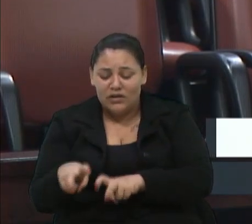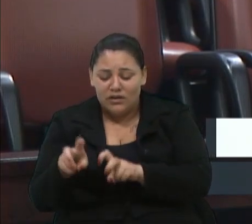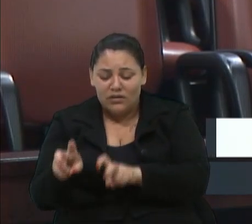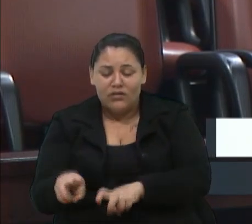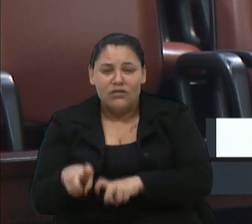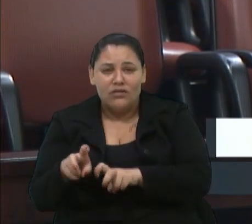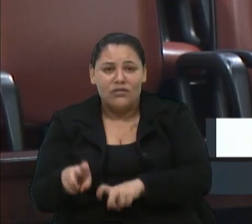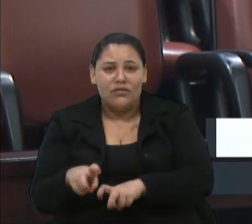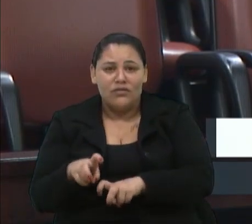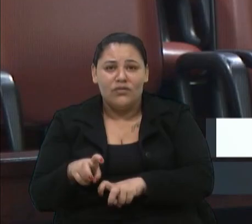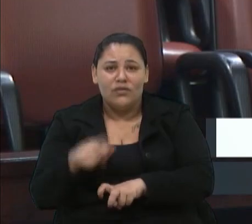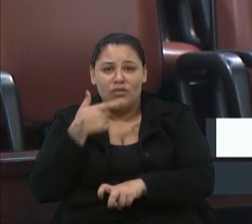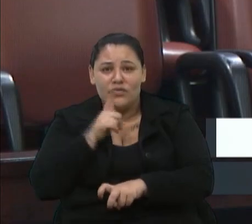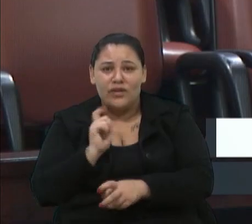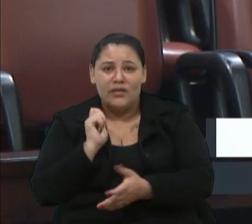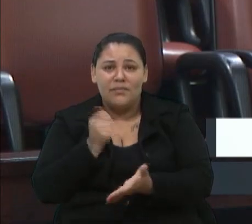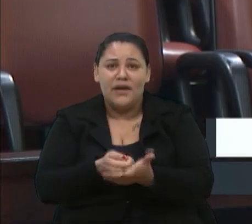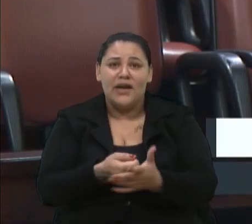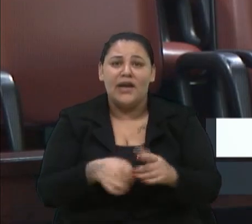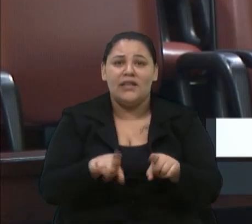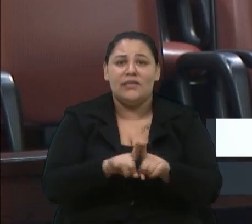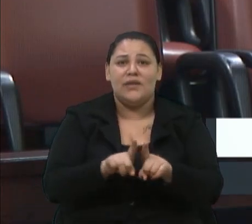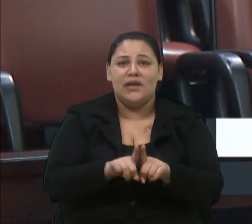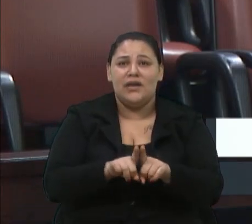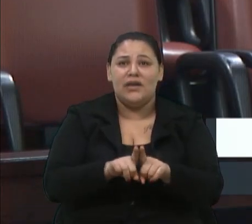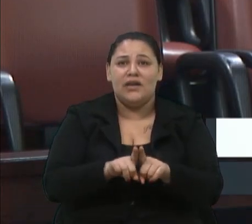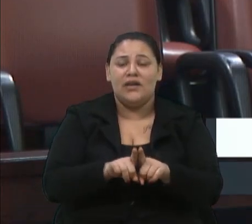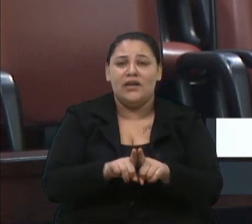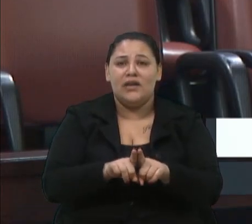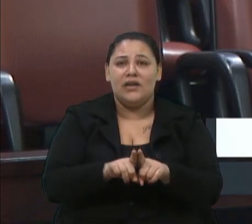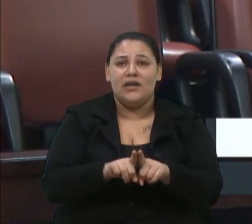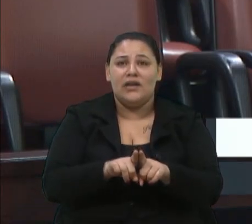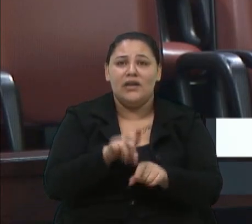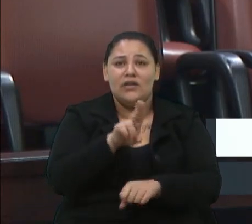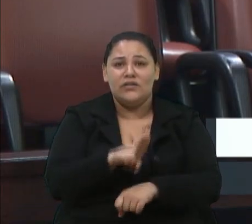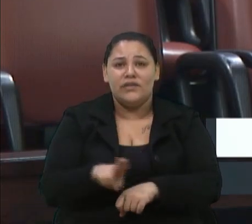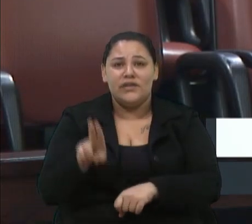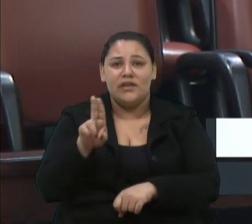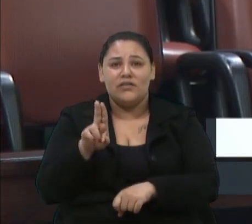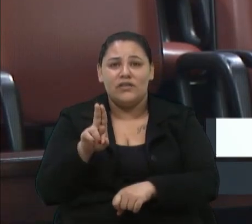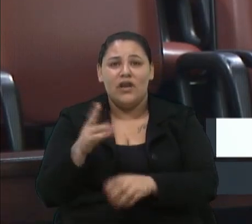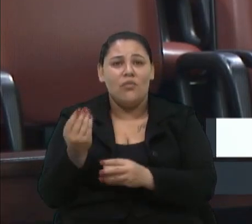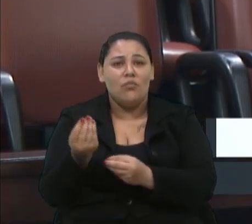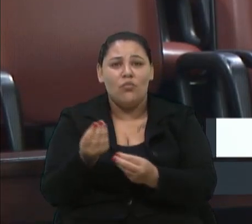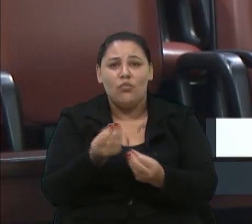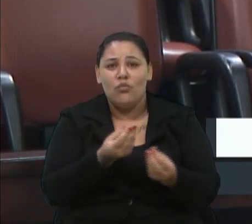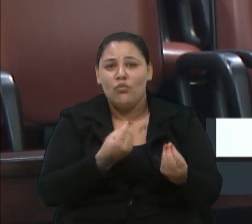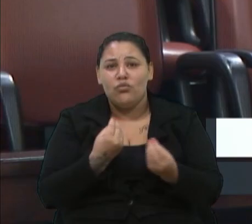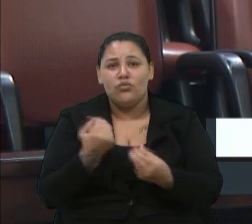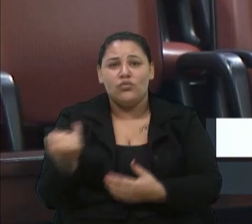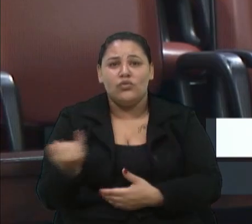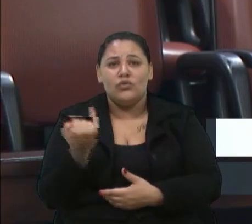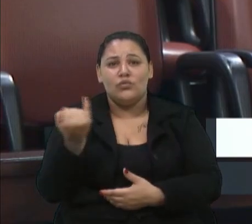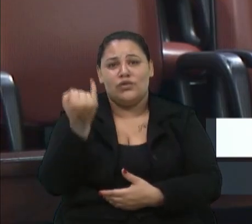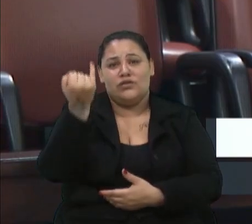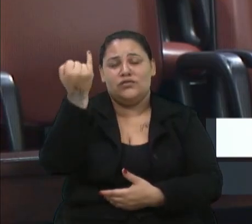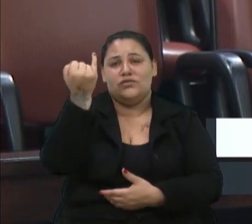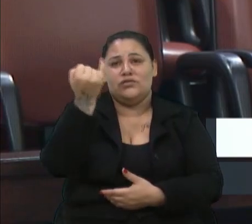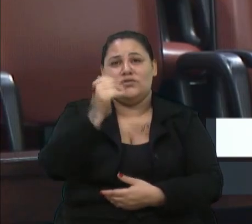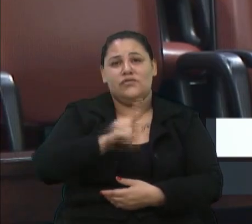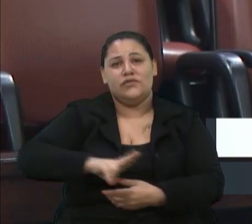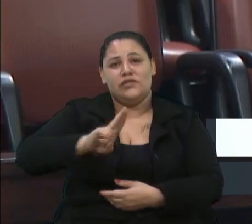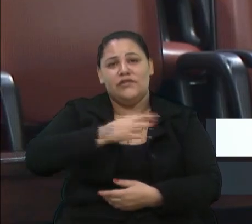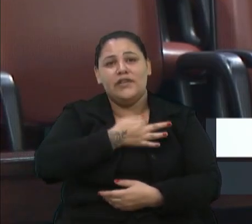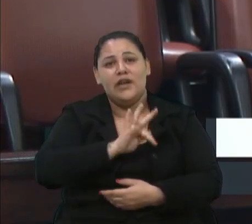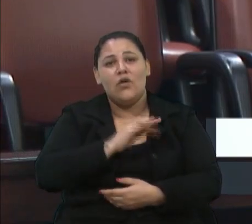vai conseguir pagar também a uma universidade? Muito importante, uma universidade federal, claro que é